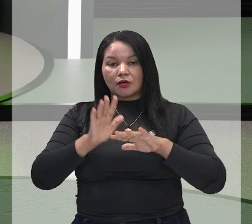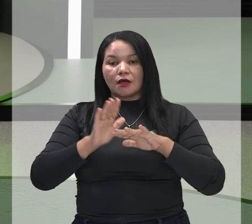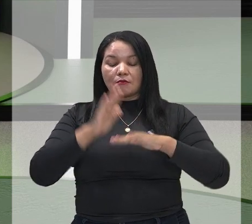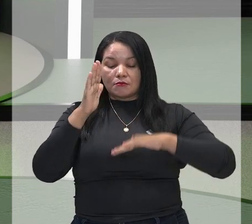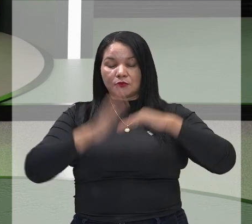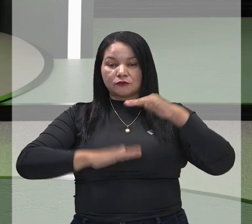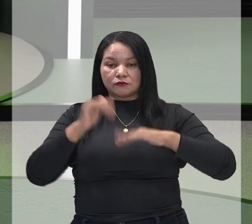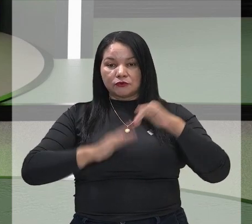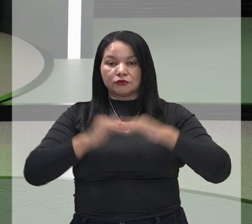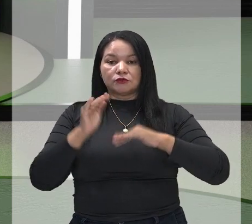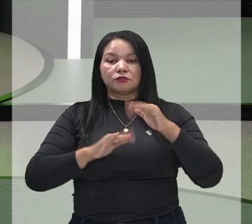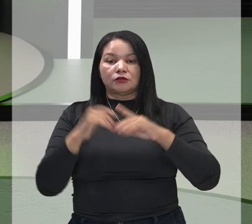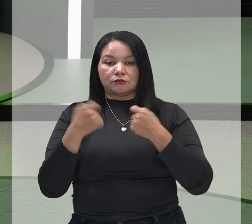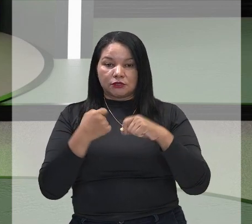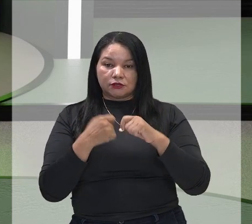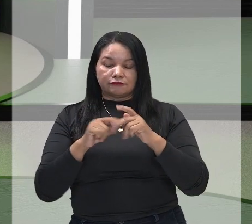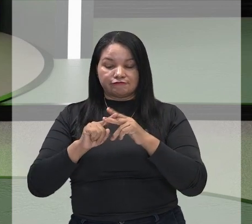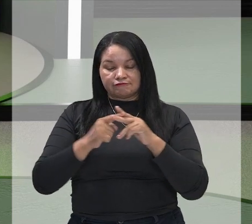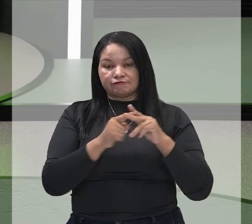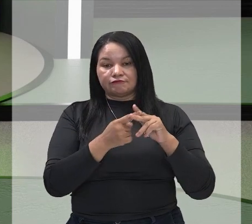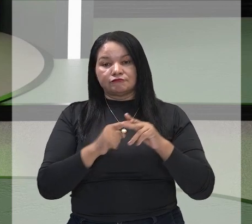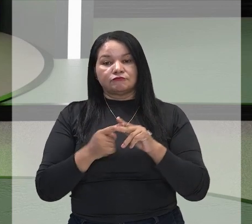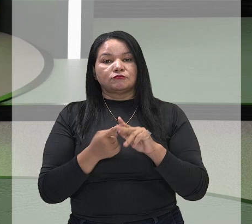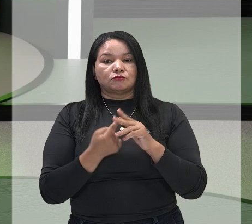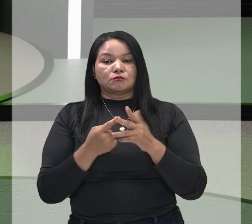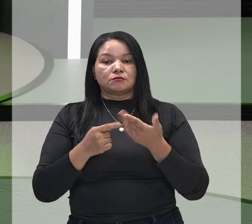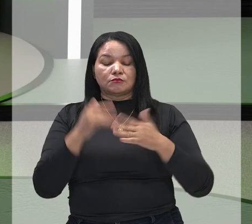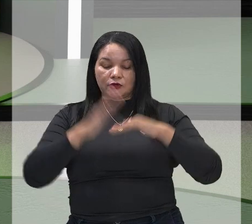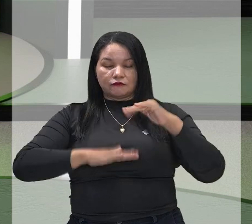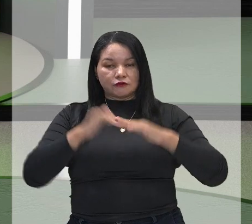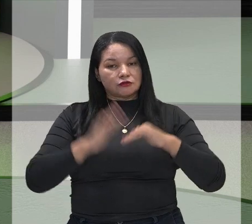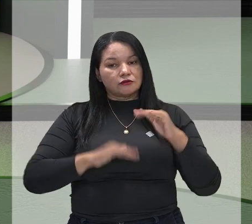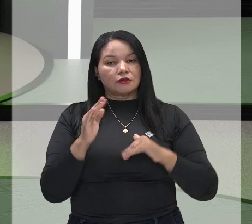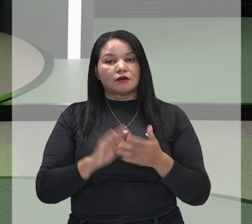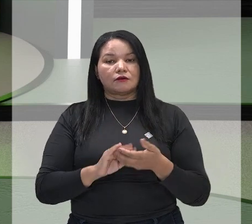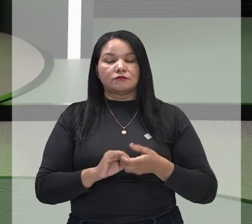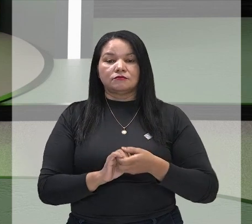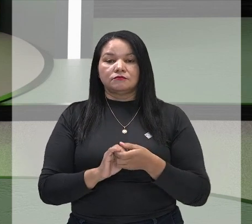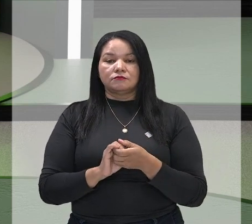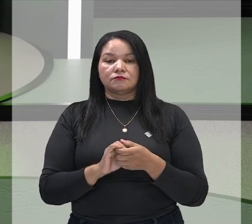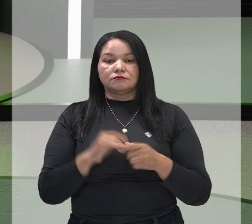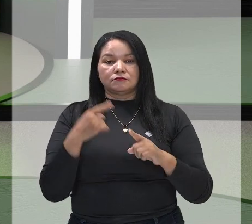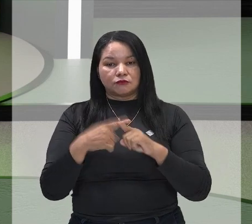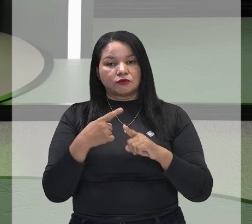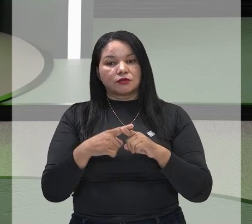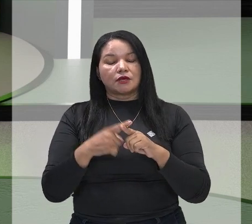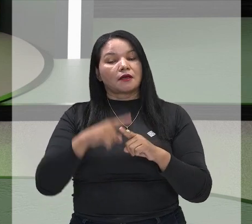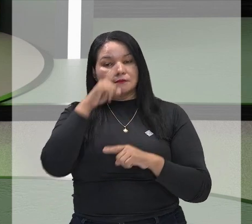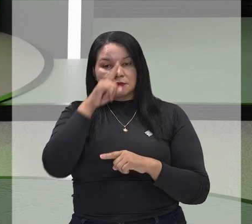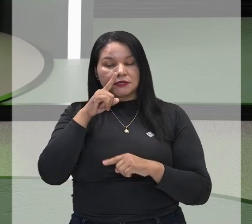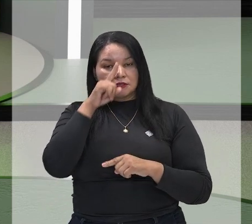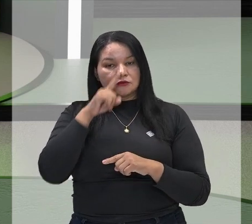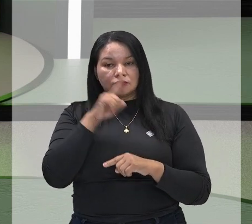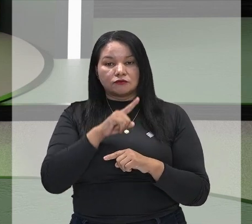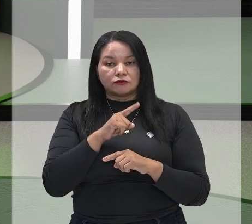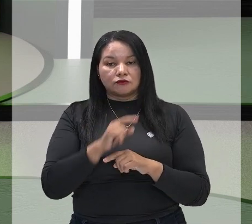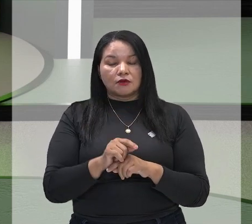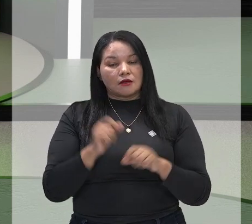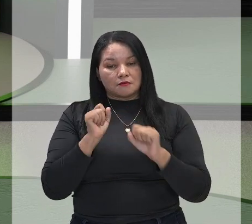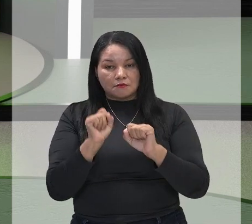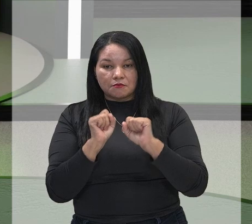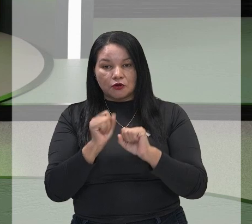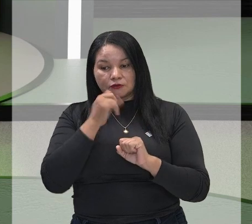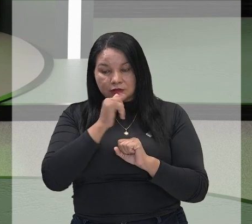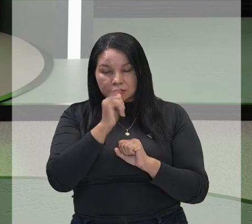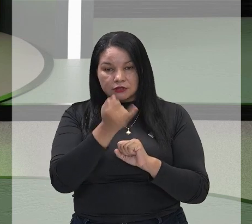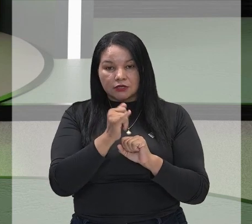sua manutenção realizada por especialistas, certo? Ela apresenta sério perigo à vida da pessoa que for